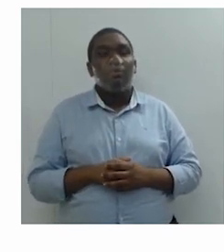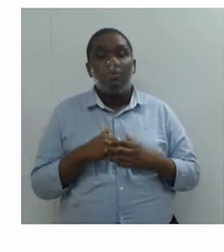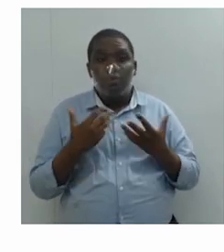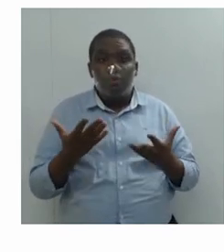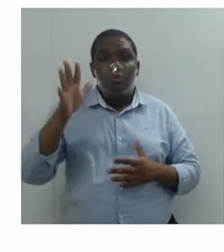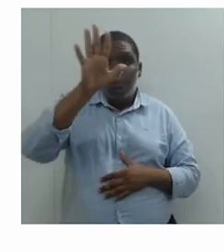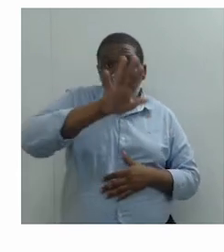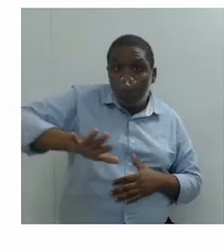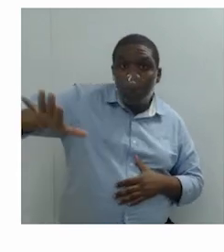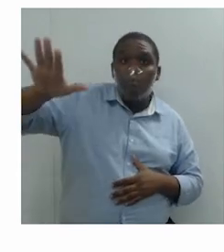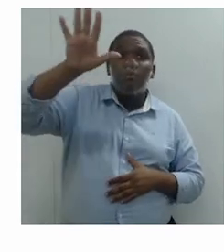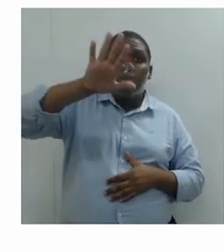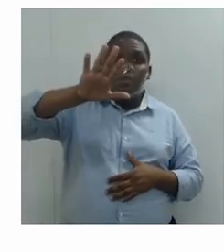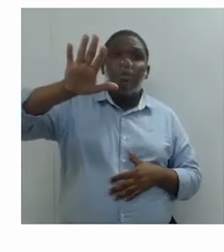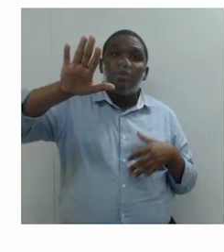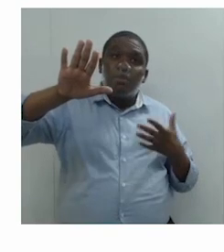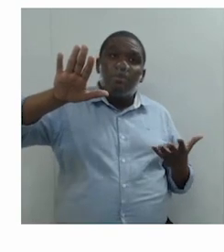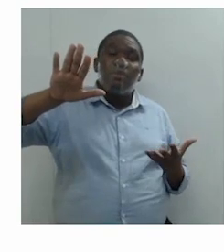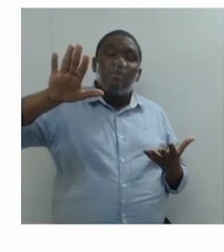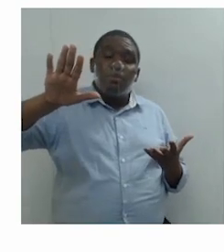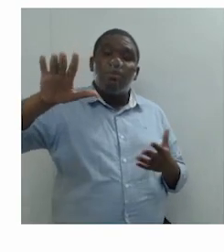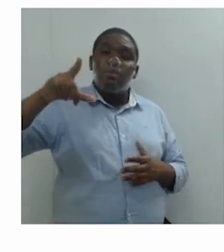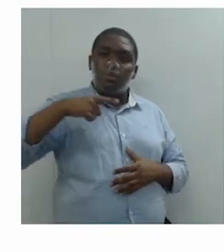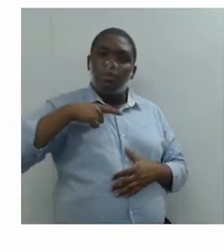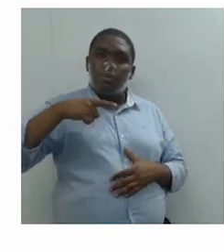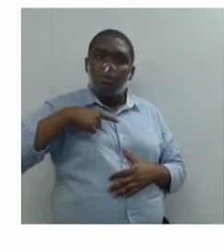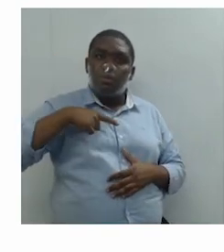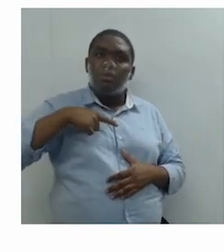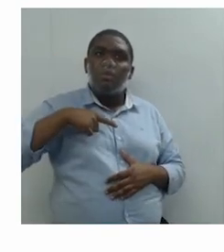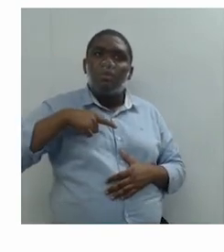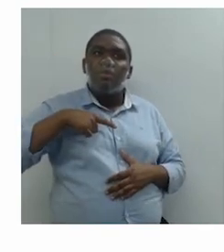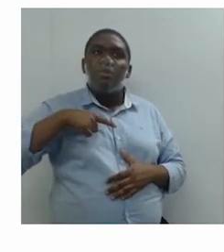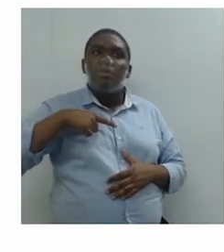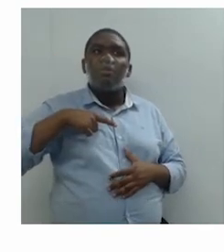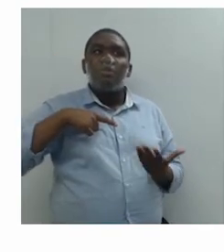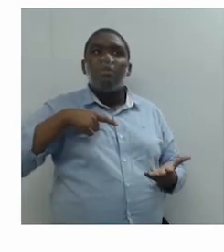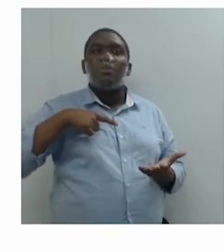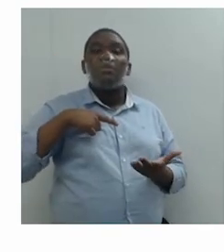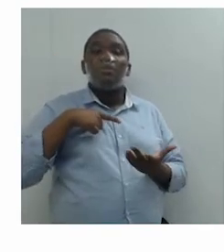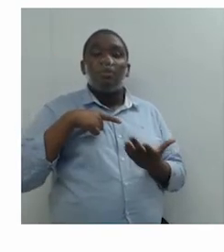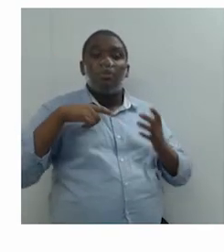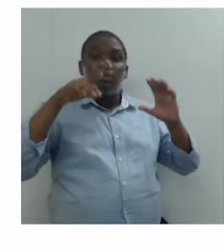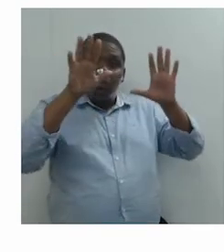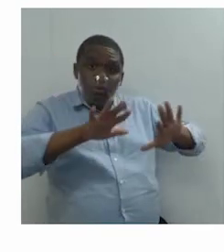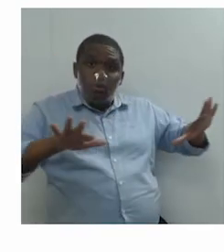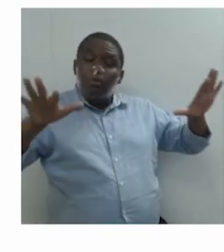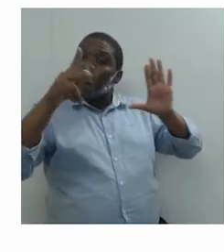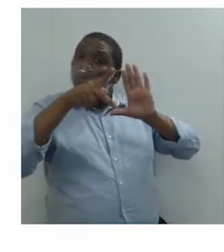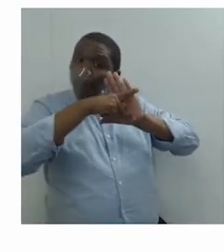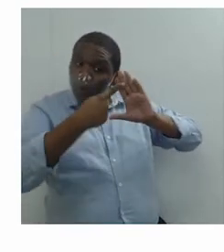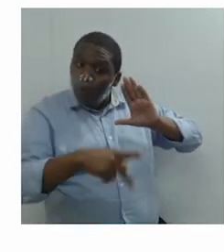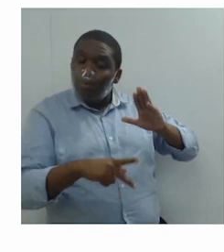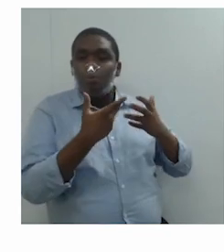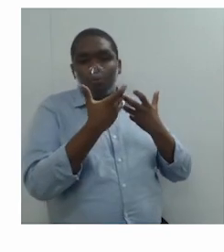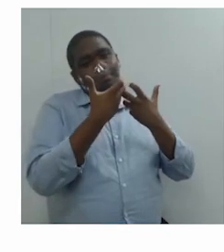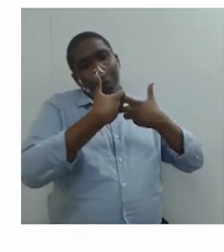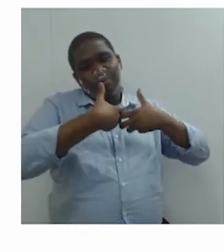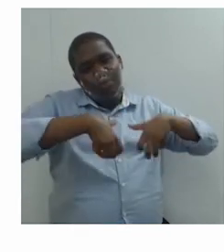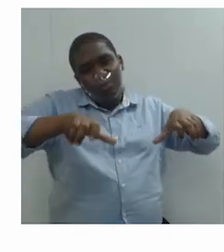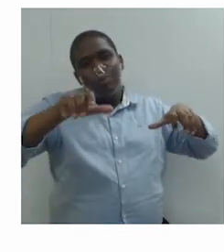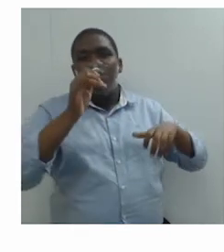Paisagem, a paisagem, em que predominam os aspectos originais da natureza,